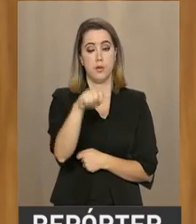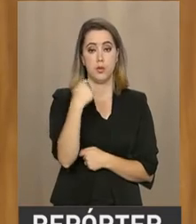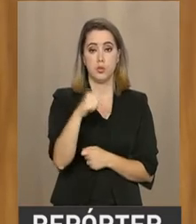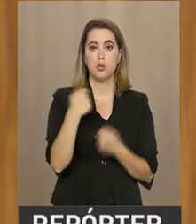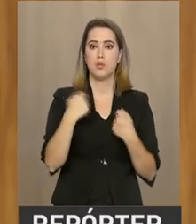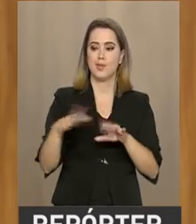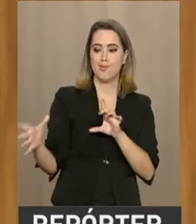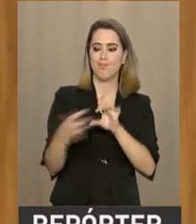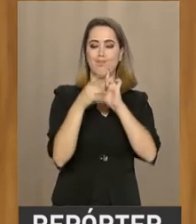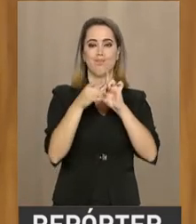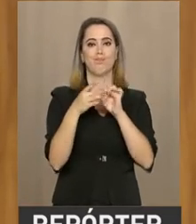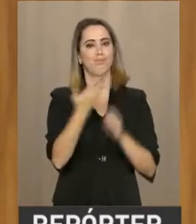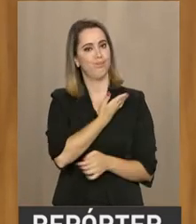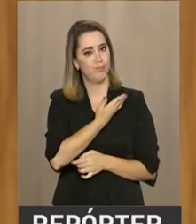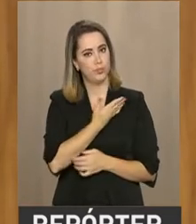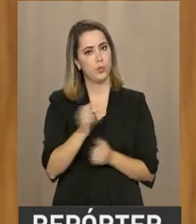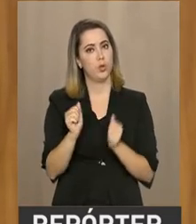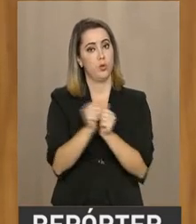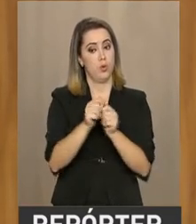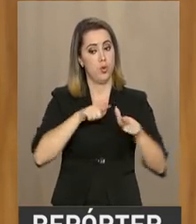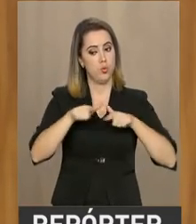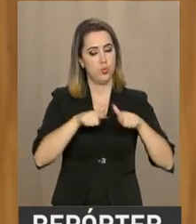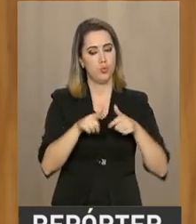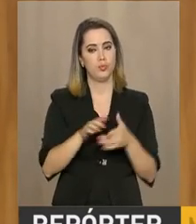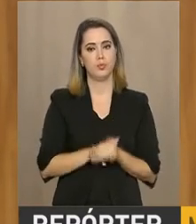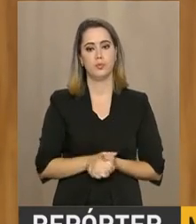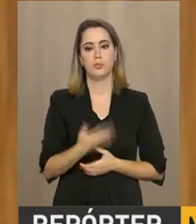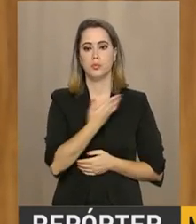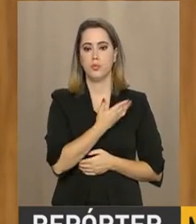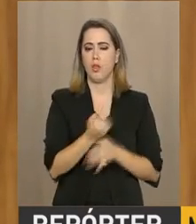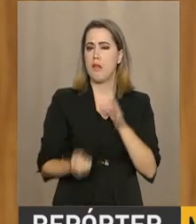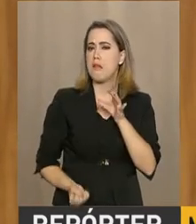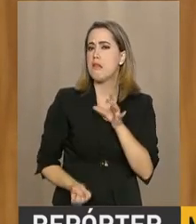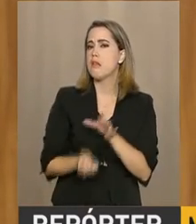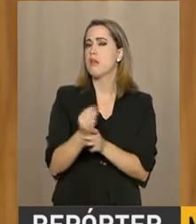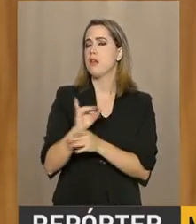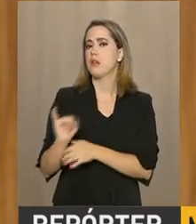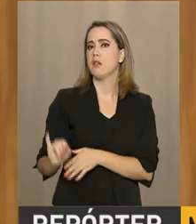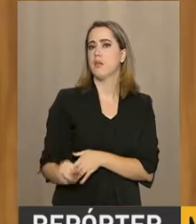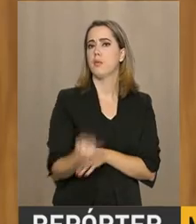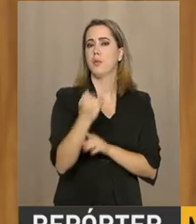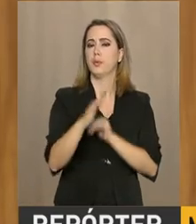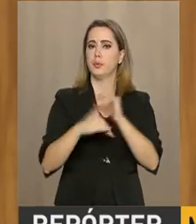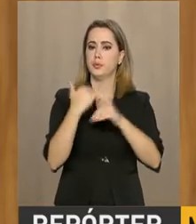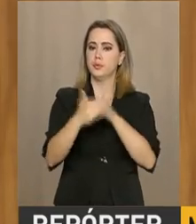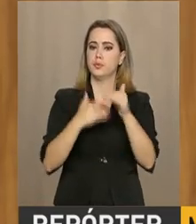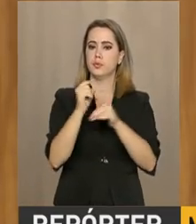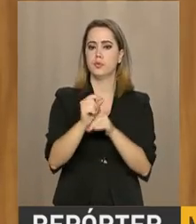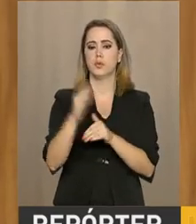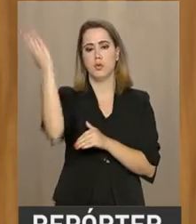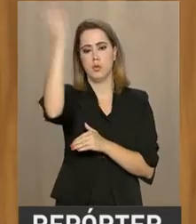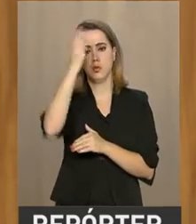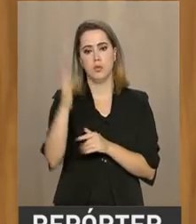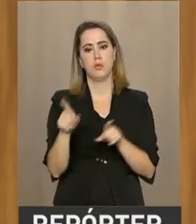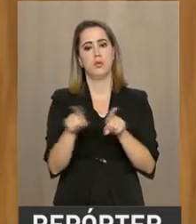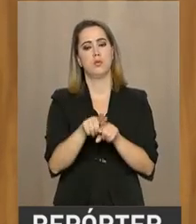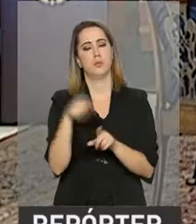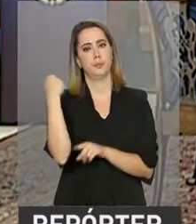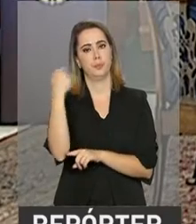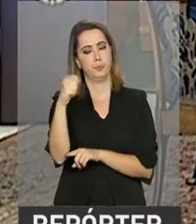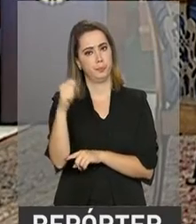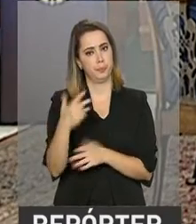sócios trabalhar em conjunto para criar oportunidades de crescimento para os brasileiros os argentinos